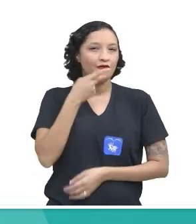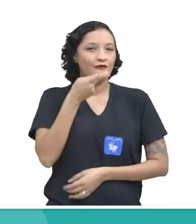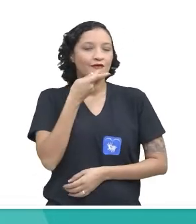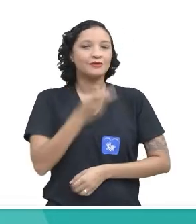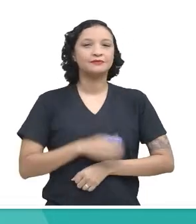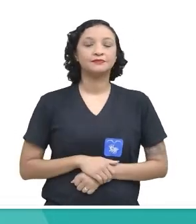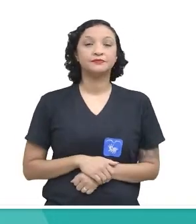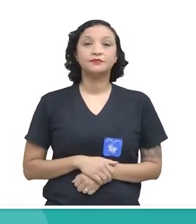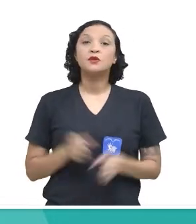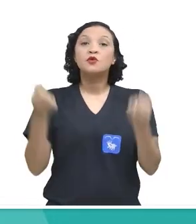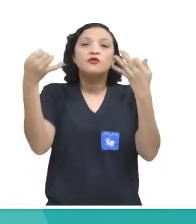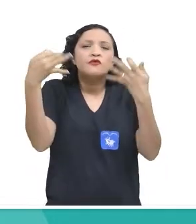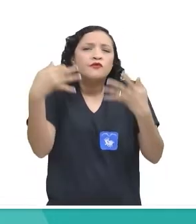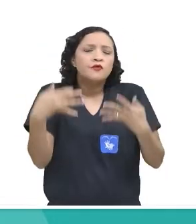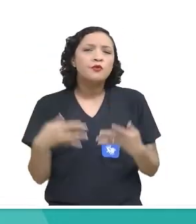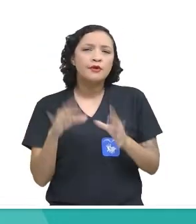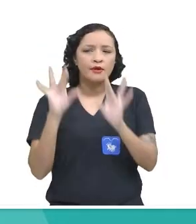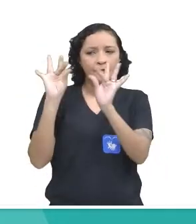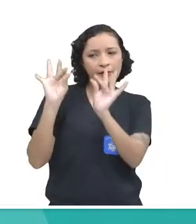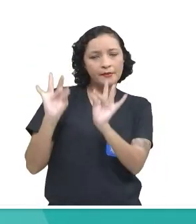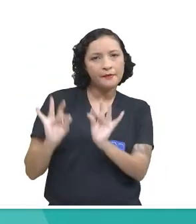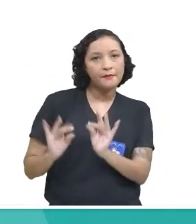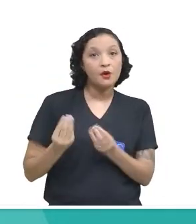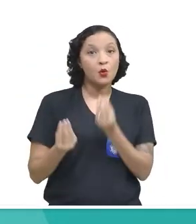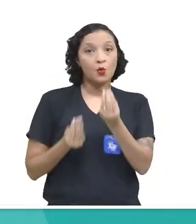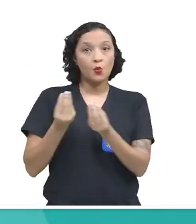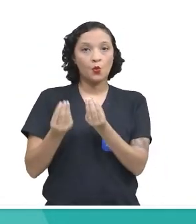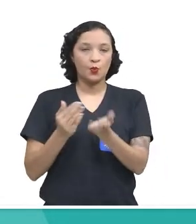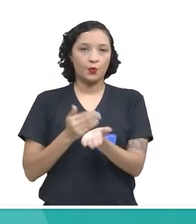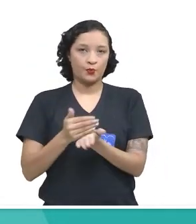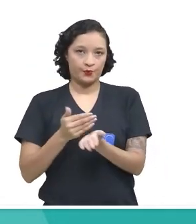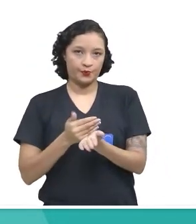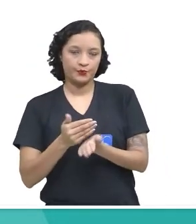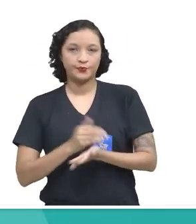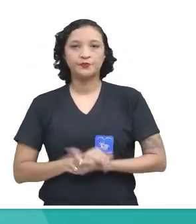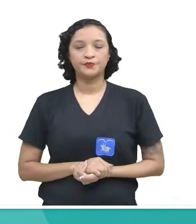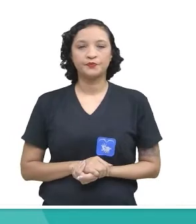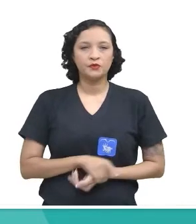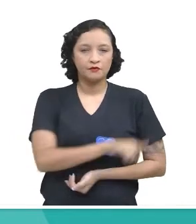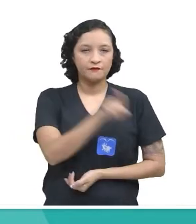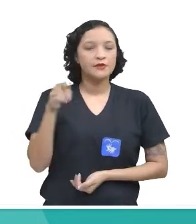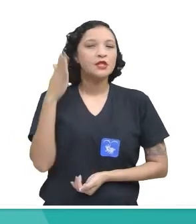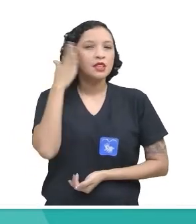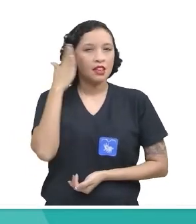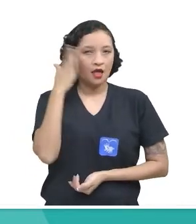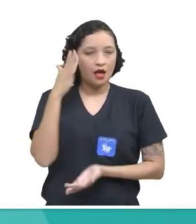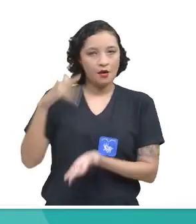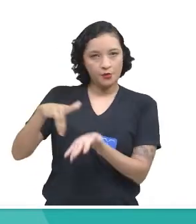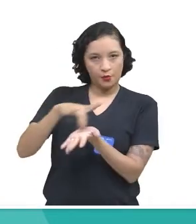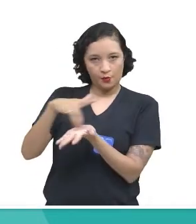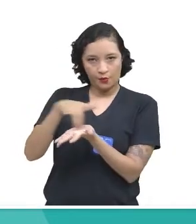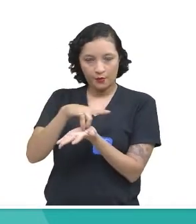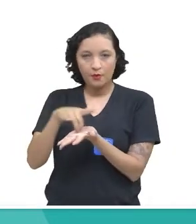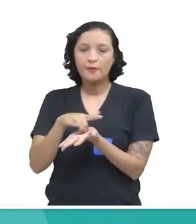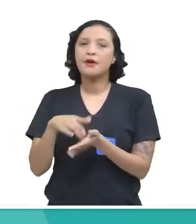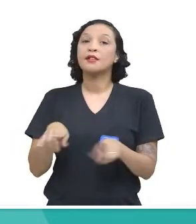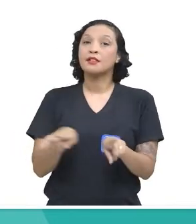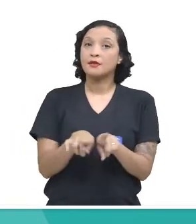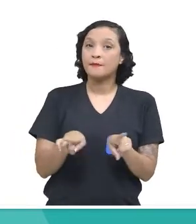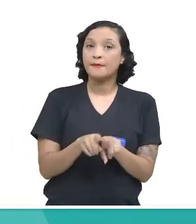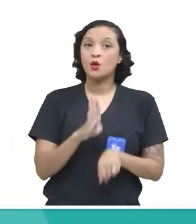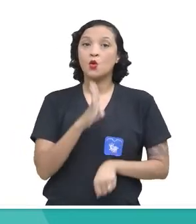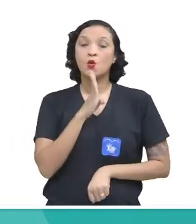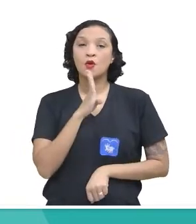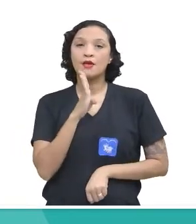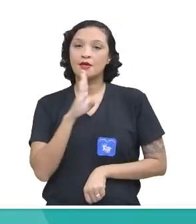contar um pouco para vocês de como tudo isso começou. Então vocês sabem, né, que o Boi-Bumbá, também conhecido como Bumba